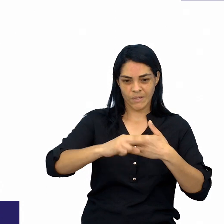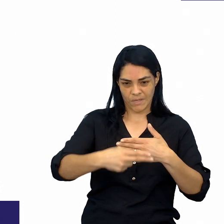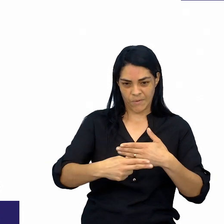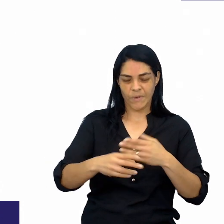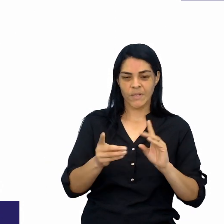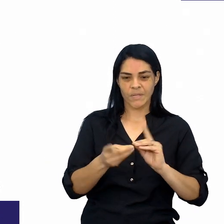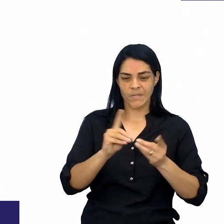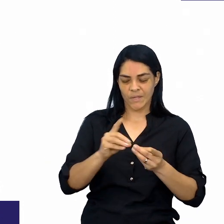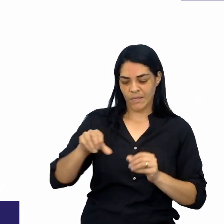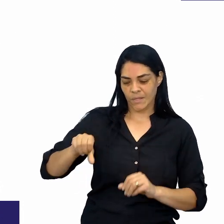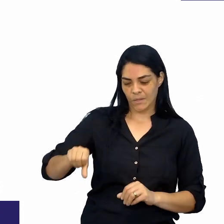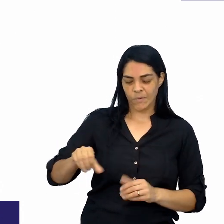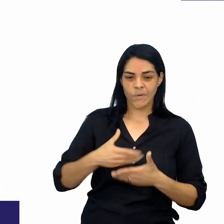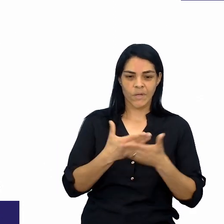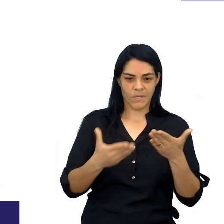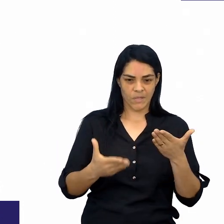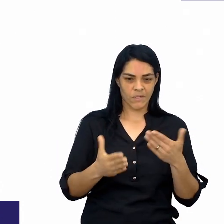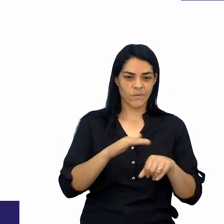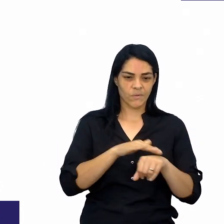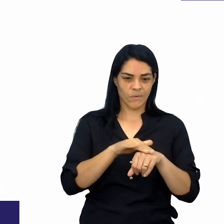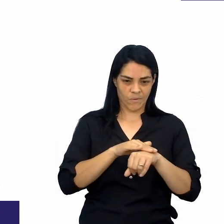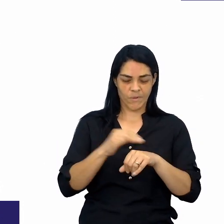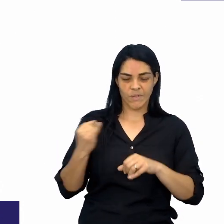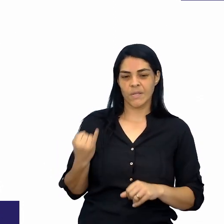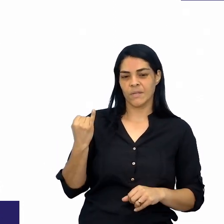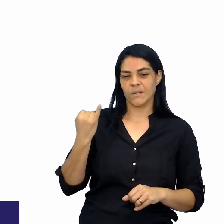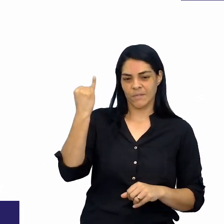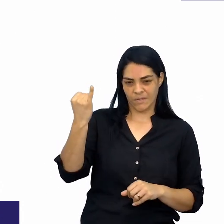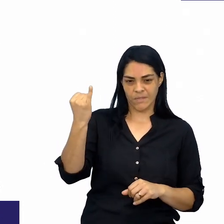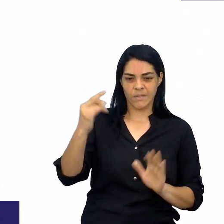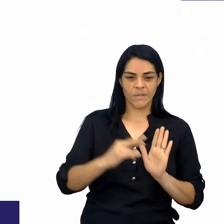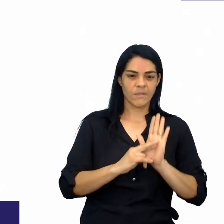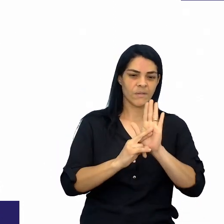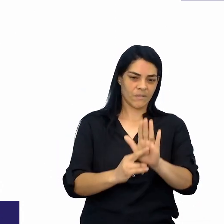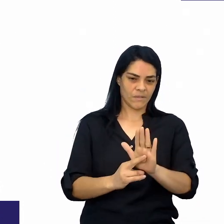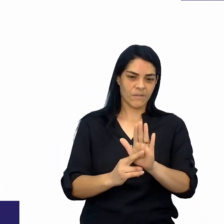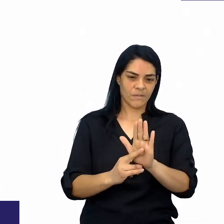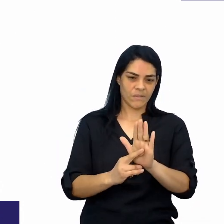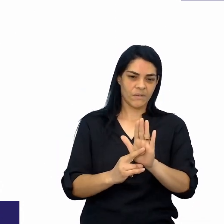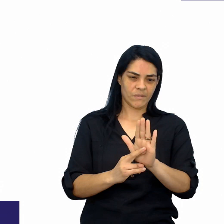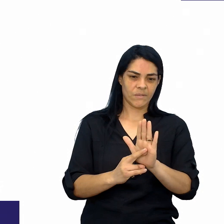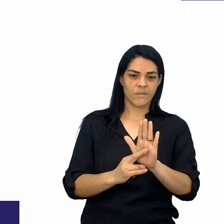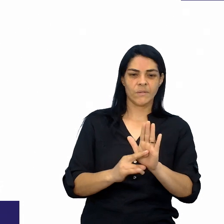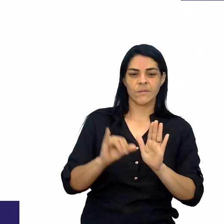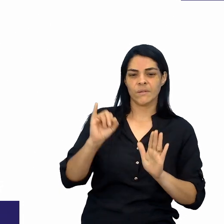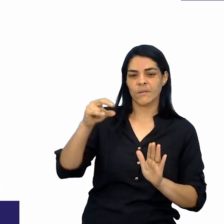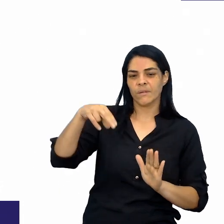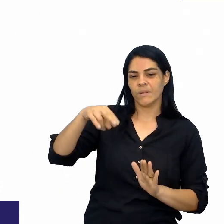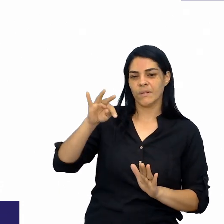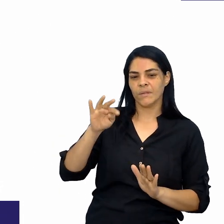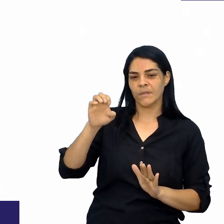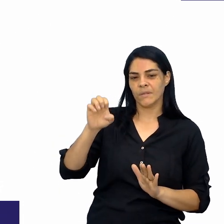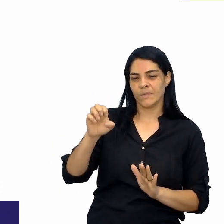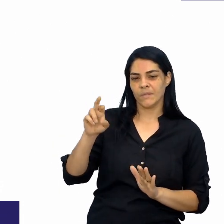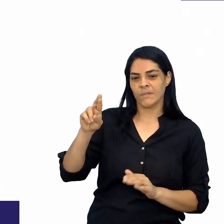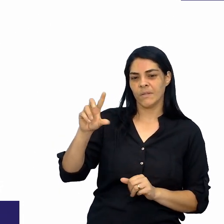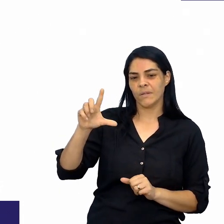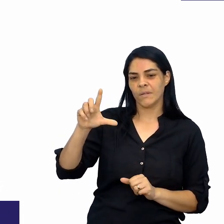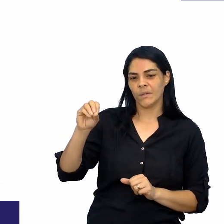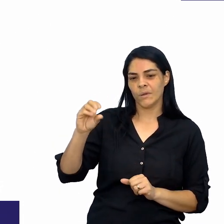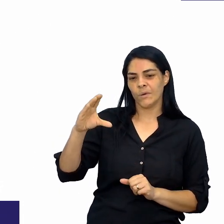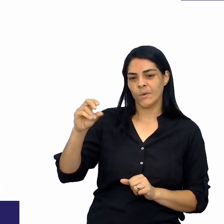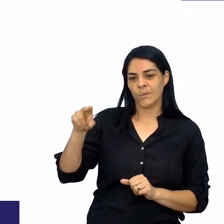nós vamos tratar da importância da representação do interlocutor. Vamos lá?